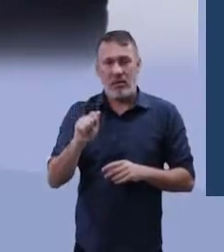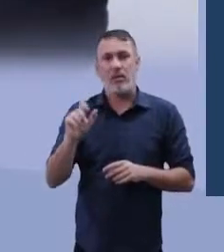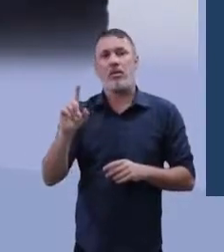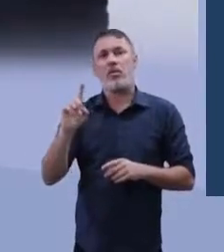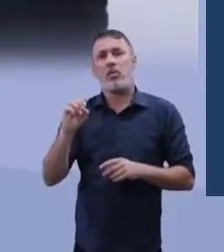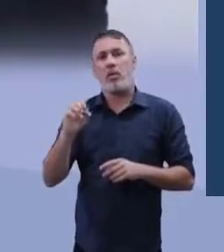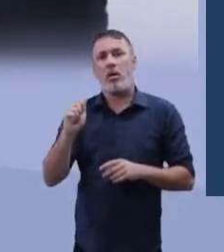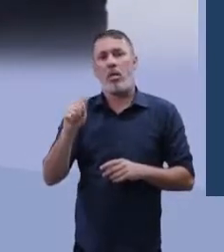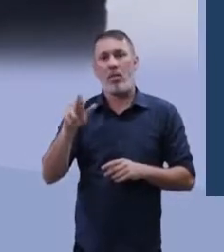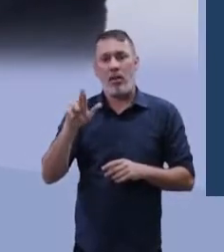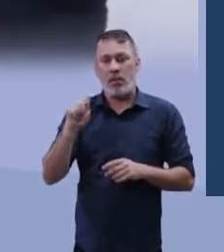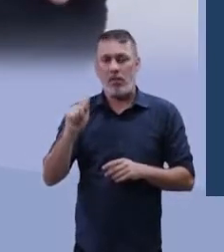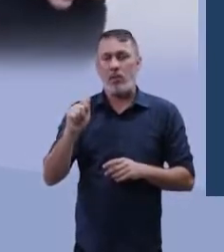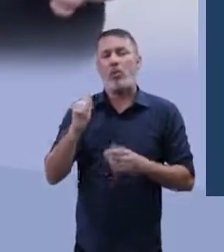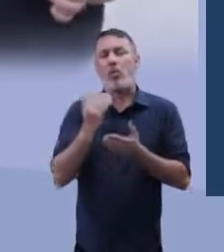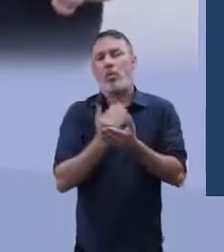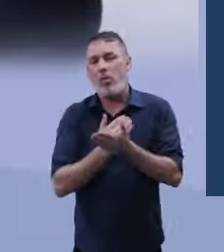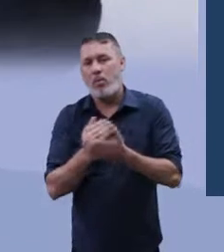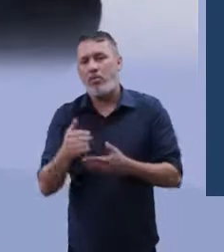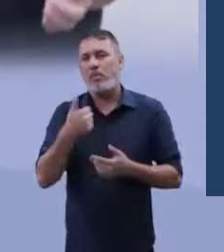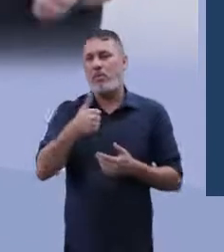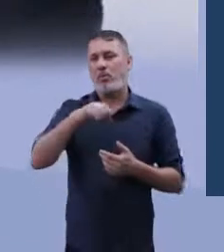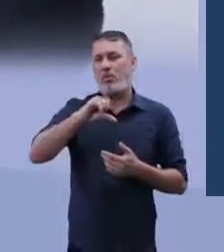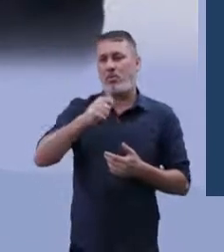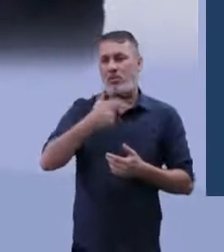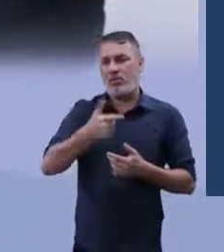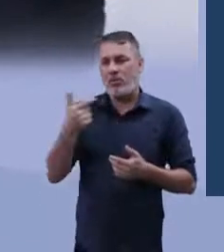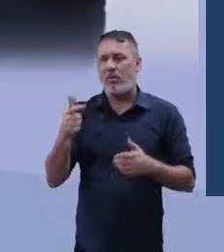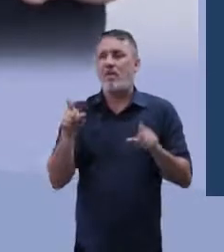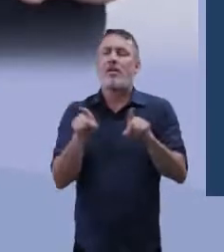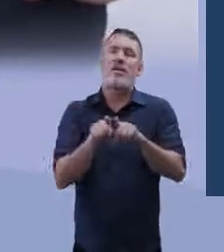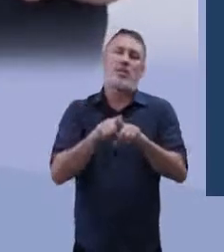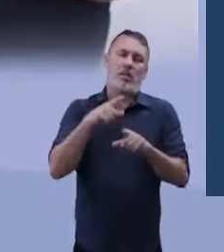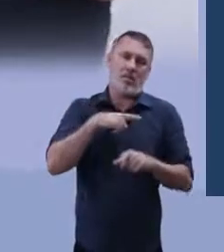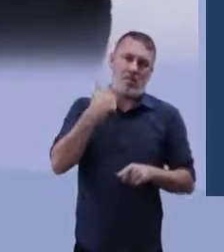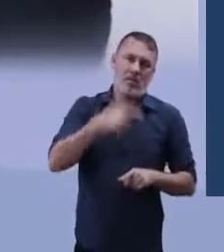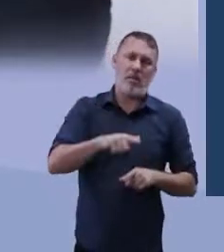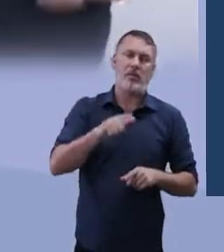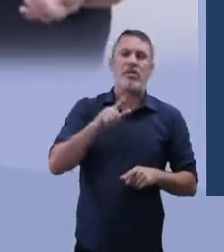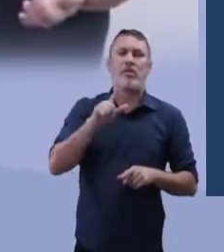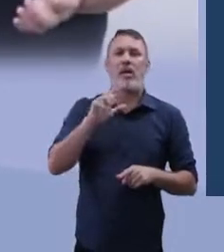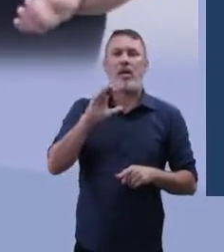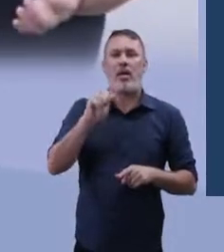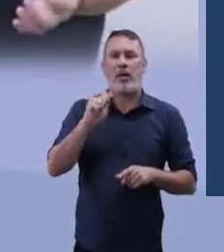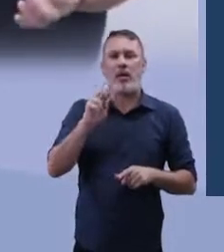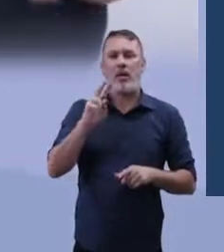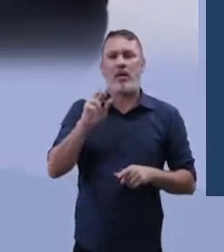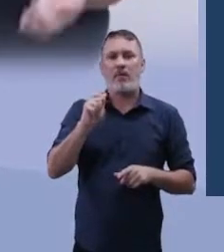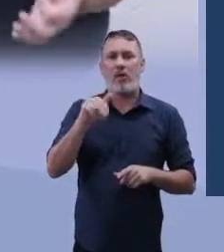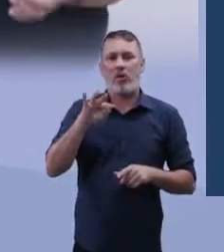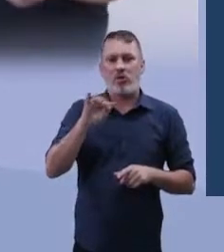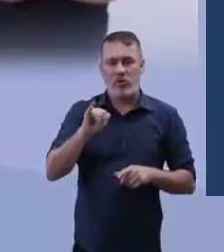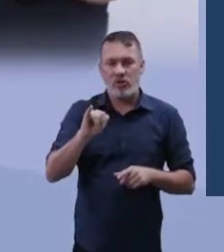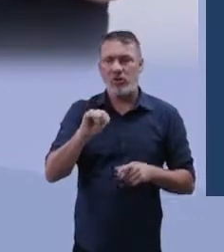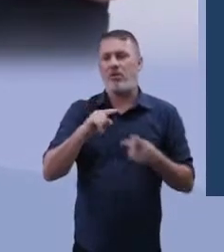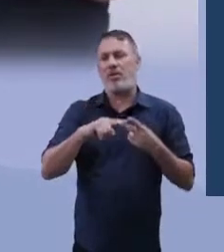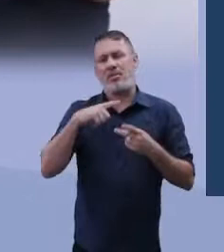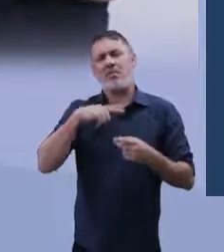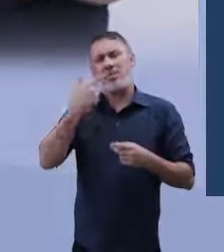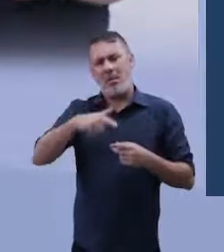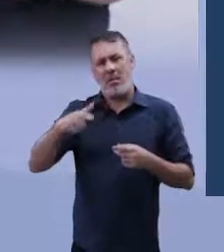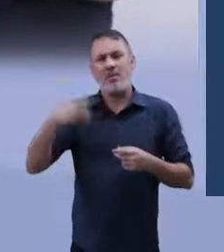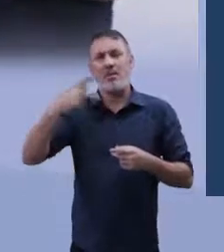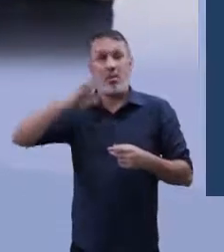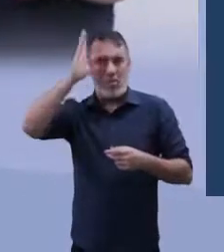de 1922, Anita Malfatti, também artista desse mesmo período, de Cavalcanti, Cândido Portinari